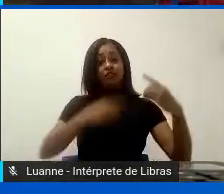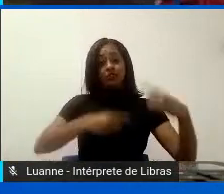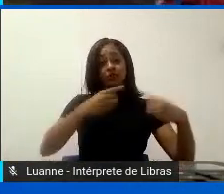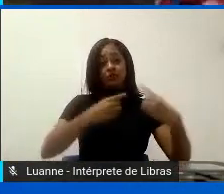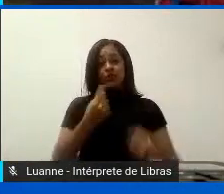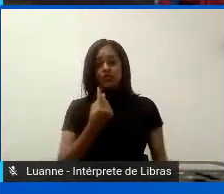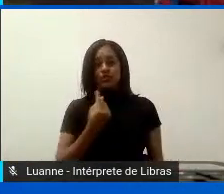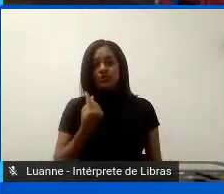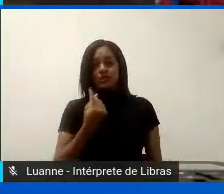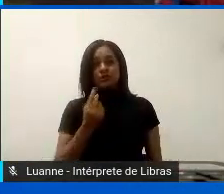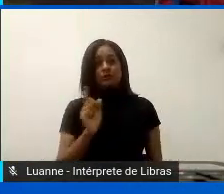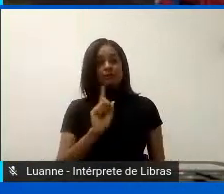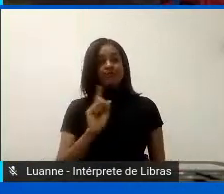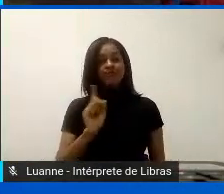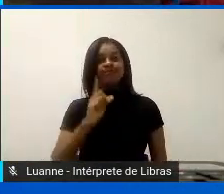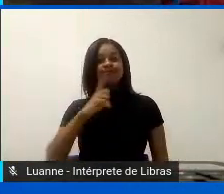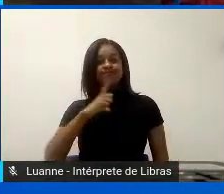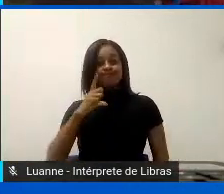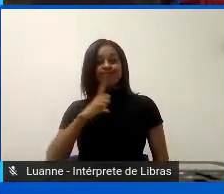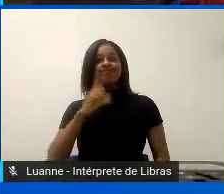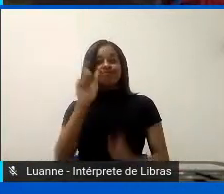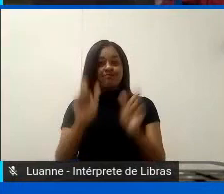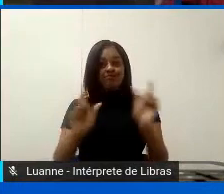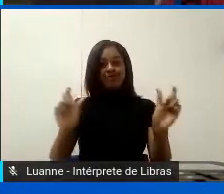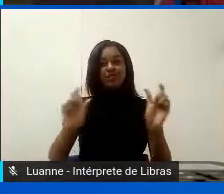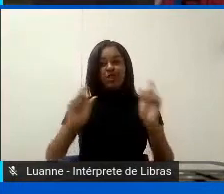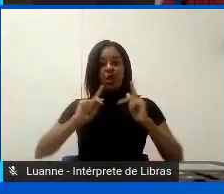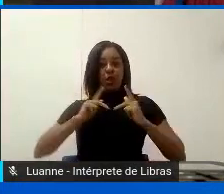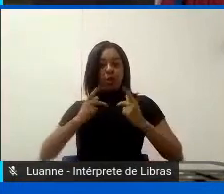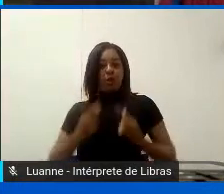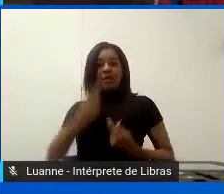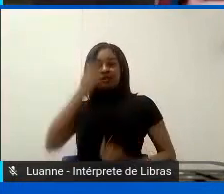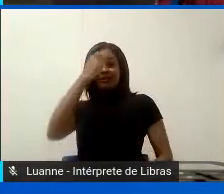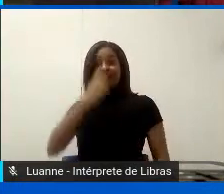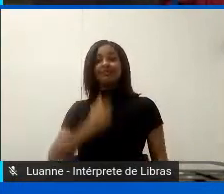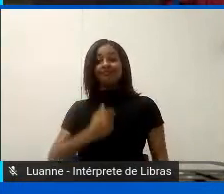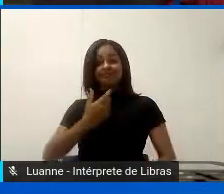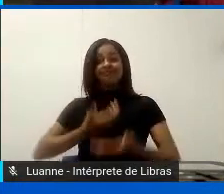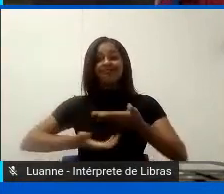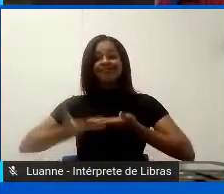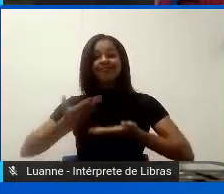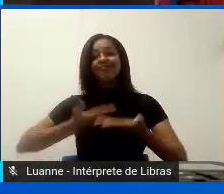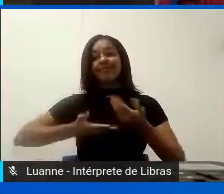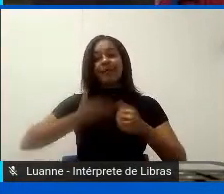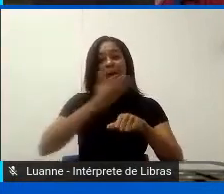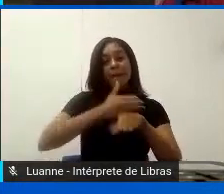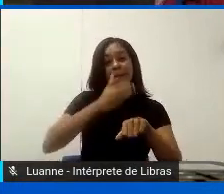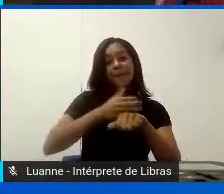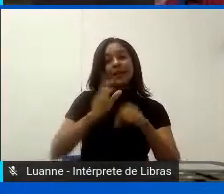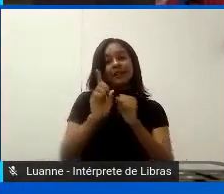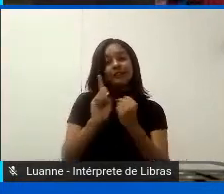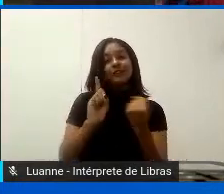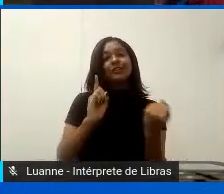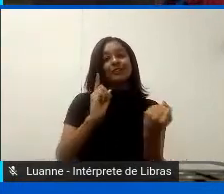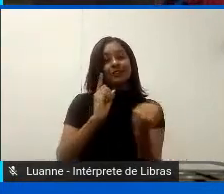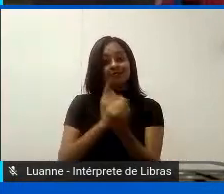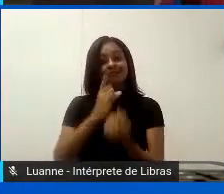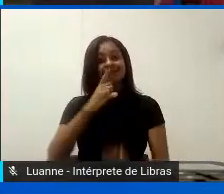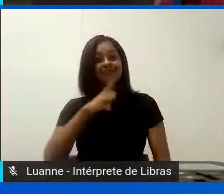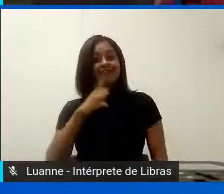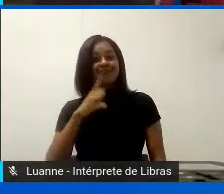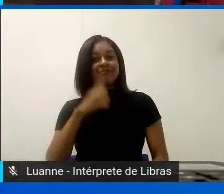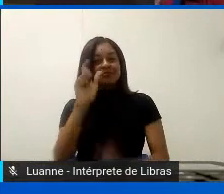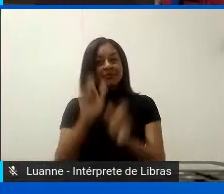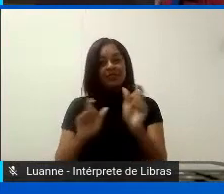existem humanos vinculado pessoas sujeitos existem práticas sociais existem pessoas que